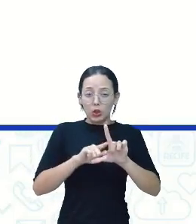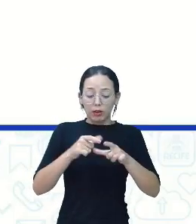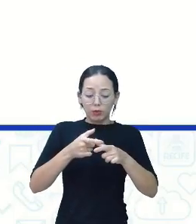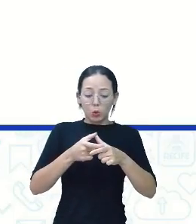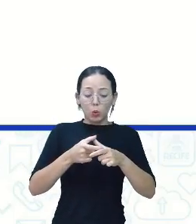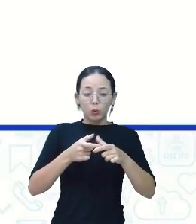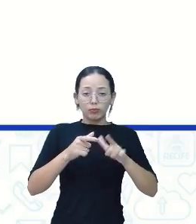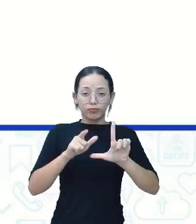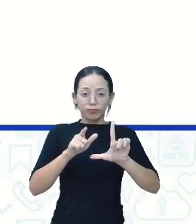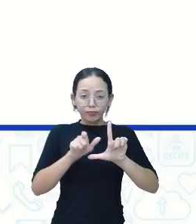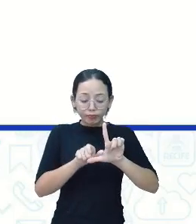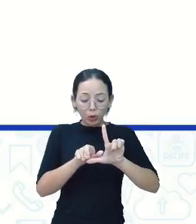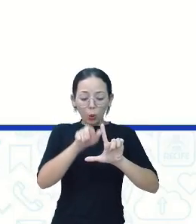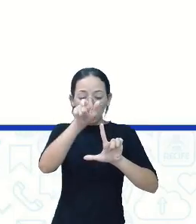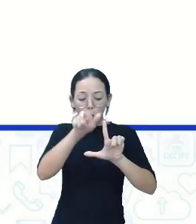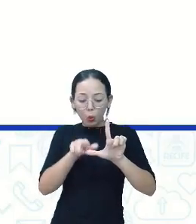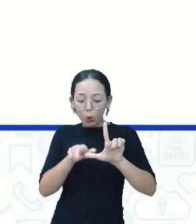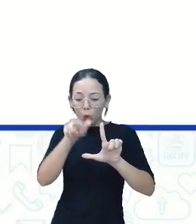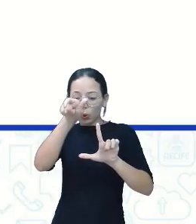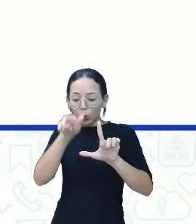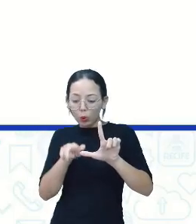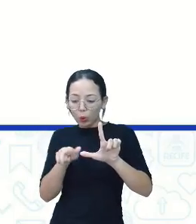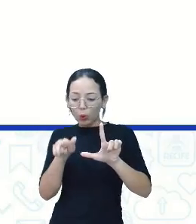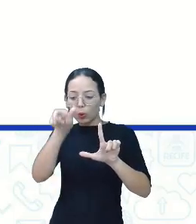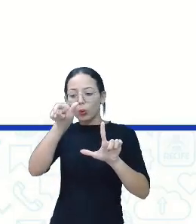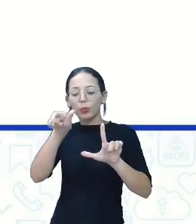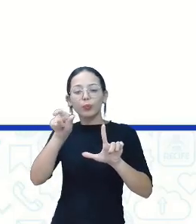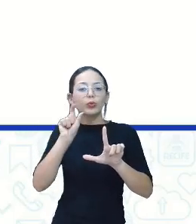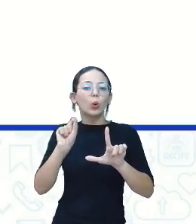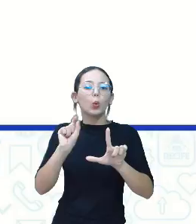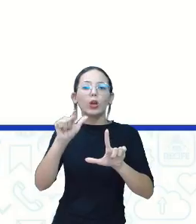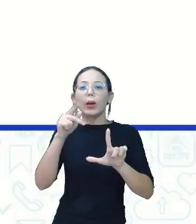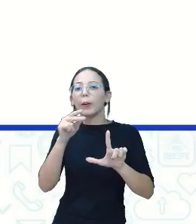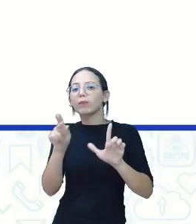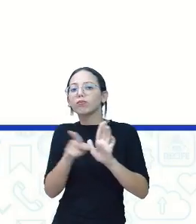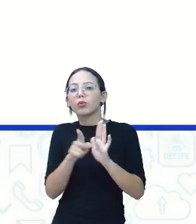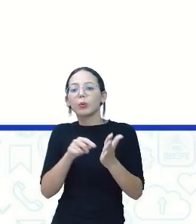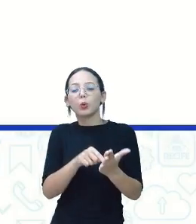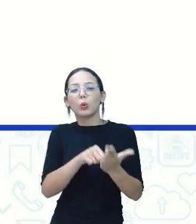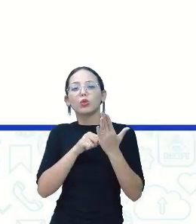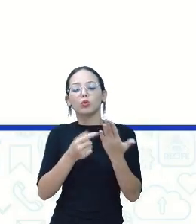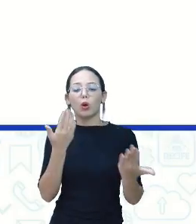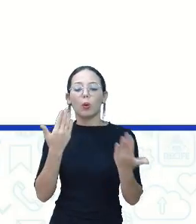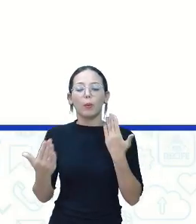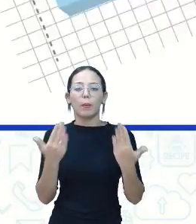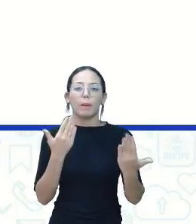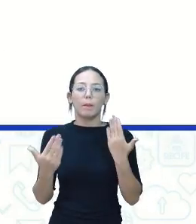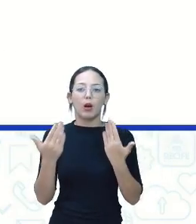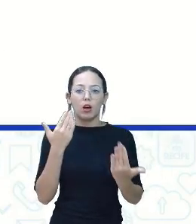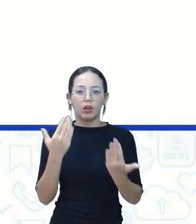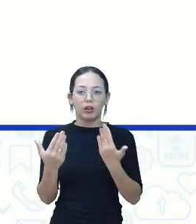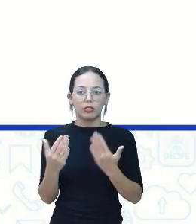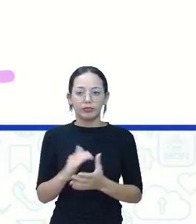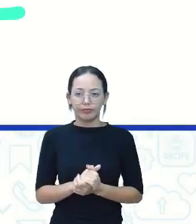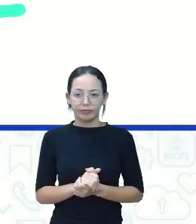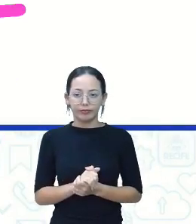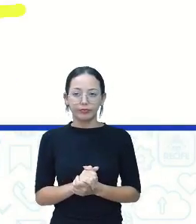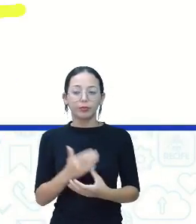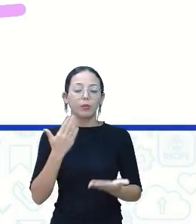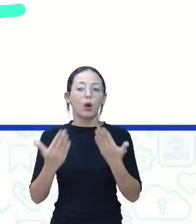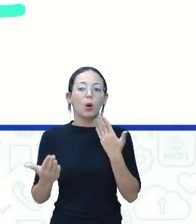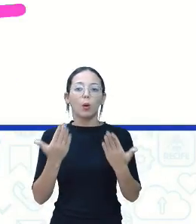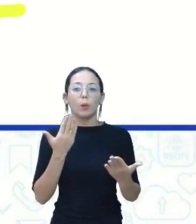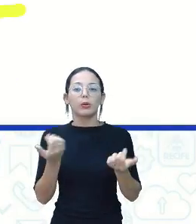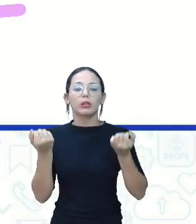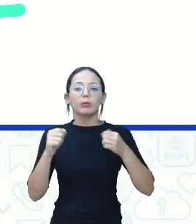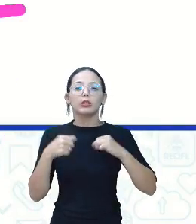aí, observe que esses três blocos aí, eles vão nos ajudar a comparar, tá certo? Então, essa comparação,